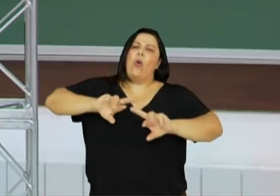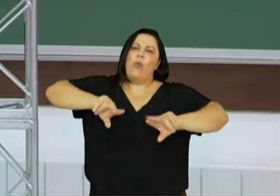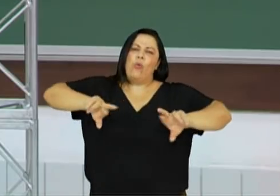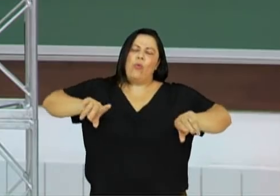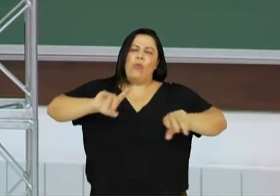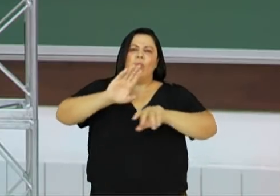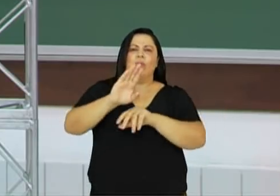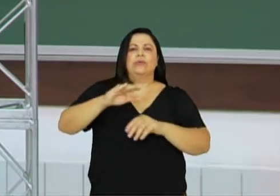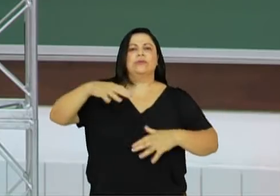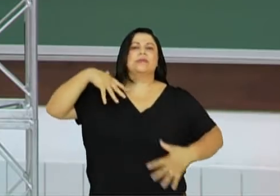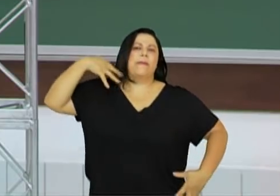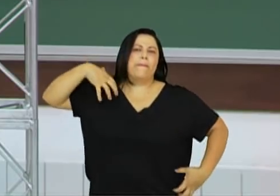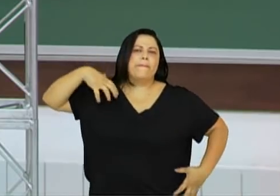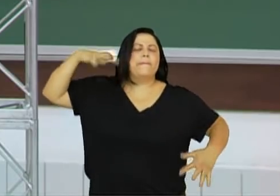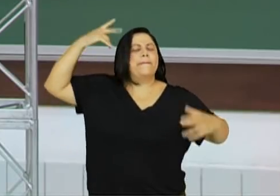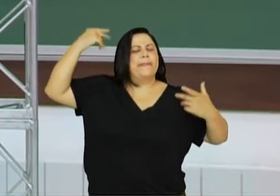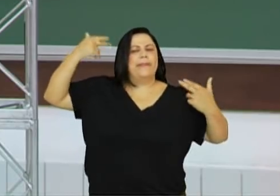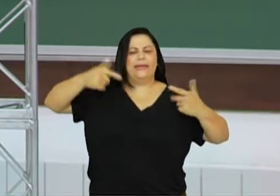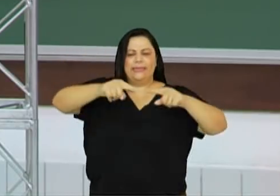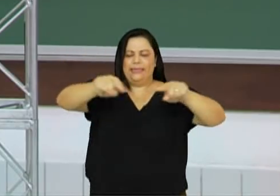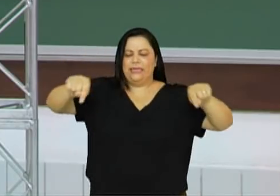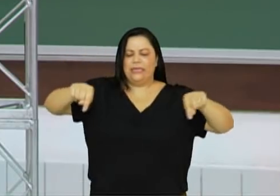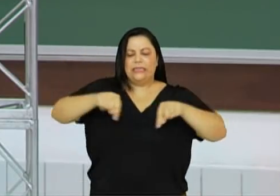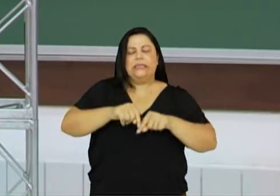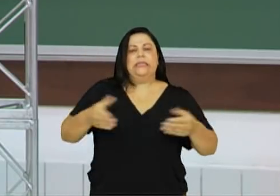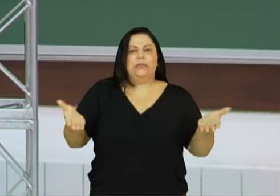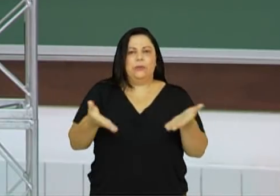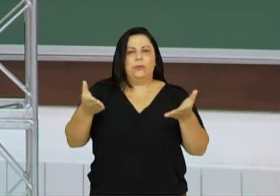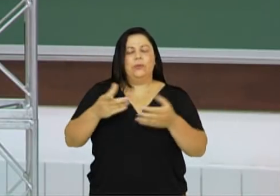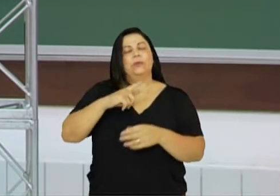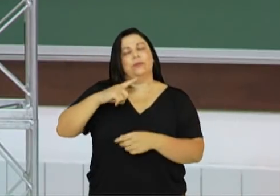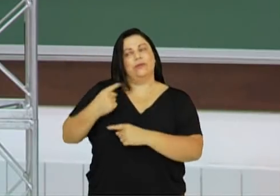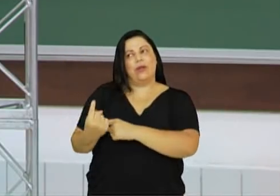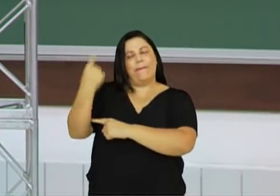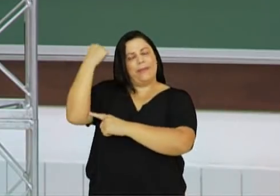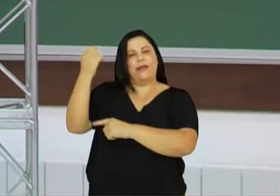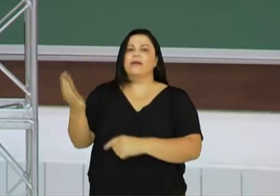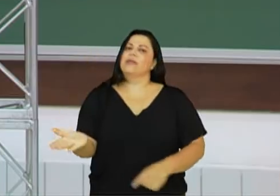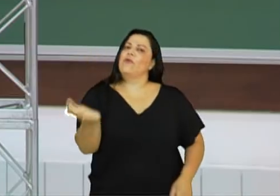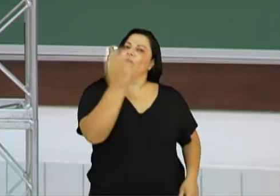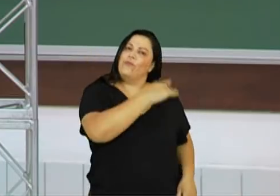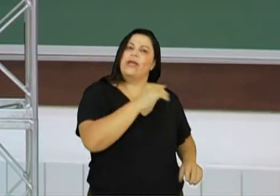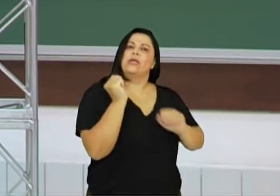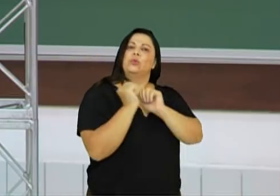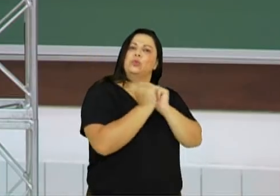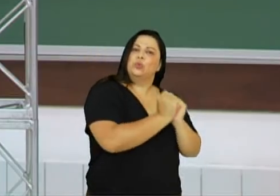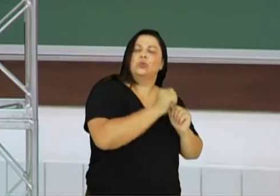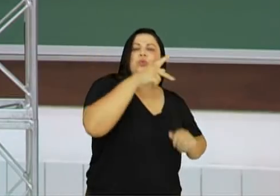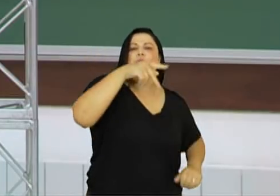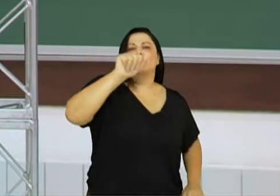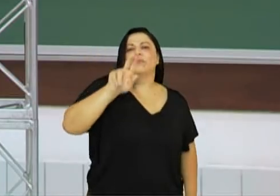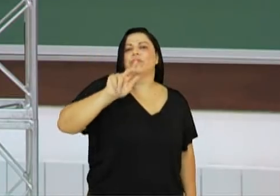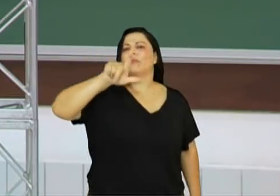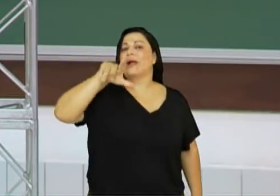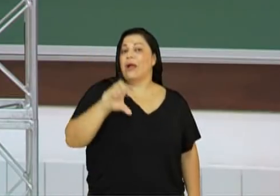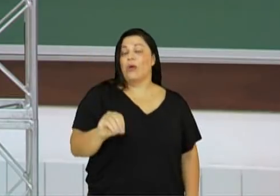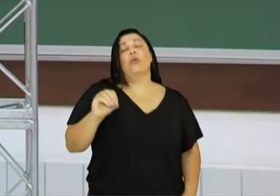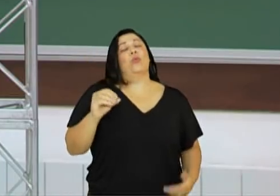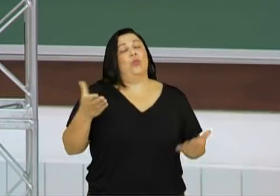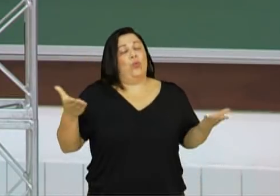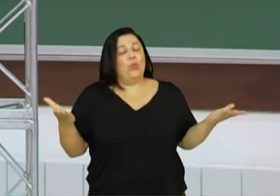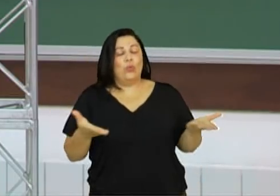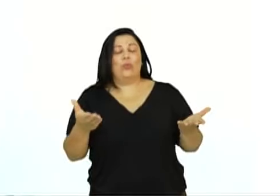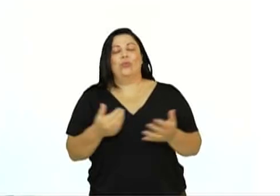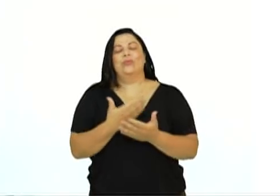no Império Romano. Então são esses os conteúdos da aula de hoje. Vem aqui com o professor Paulo, a gente vai ter uma excelente aula juntos,